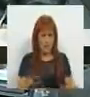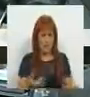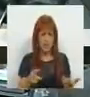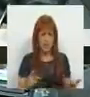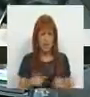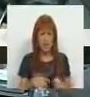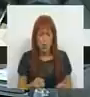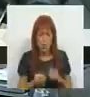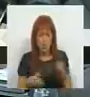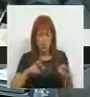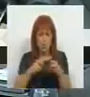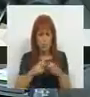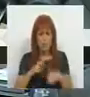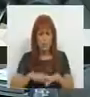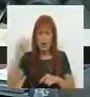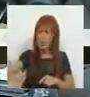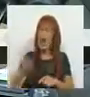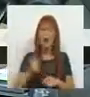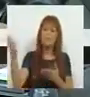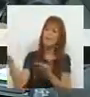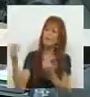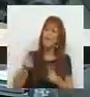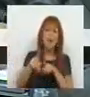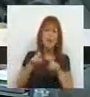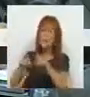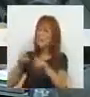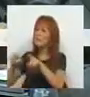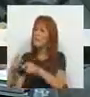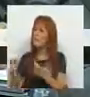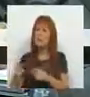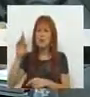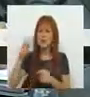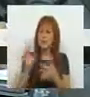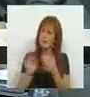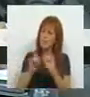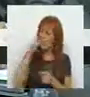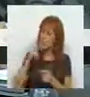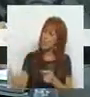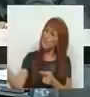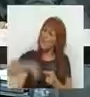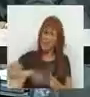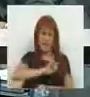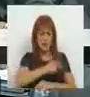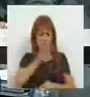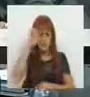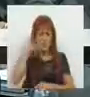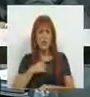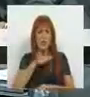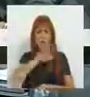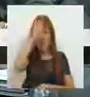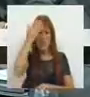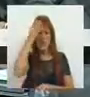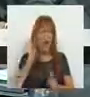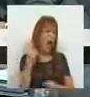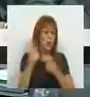E portanto há aqui um conjunto de problemas quanto ao recrutamento, quanto à seleção dos elementos das Forças Armadas, se o Sr. Ministro prevê